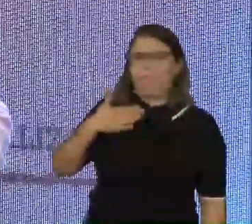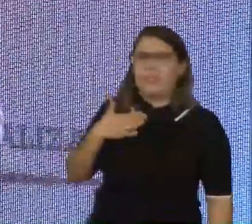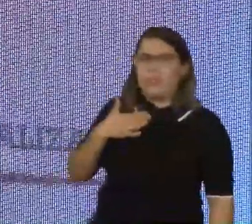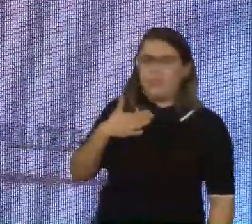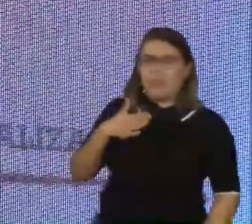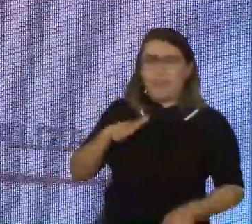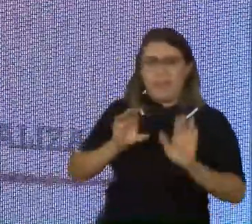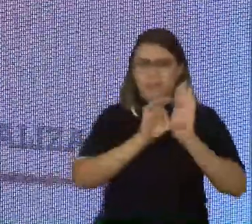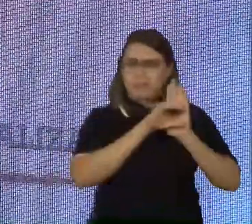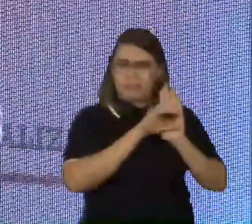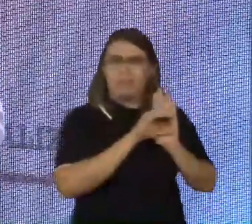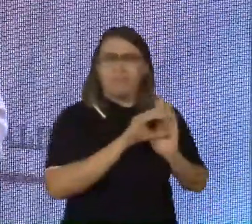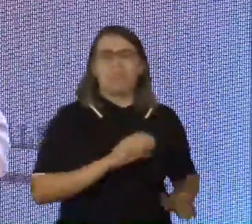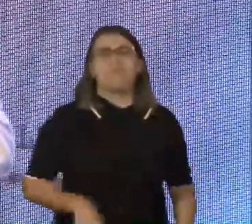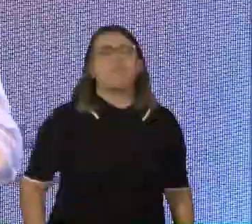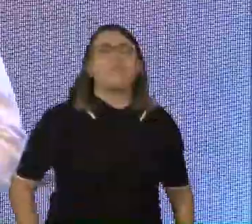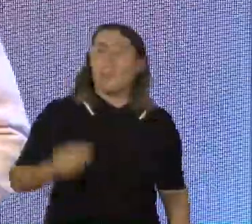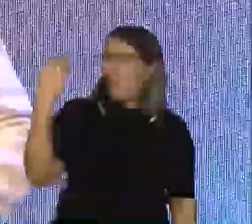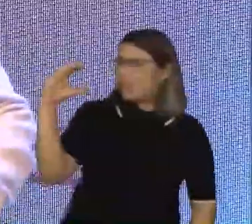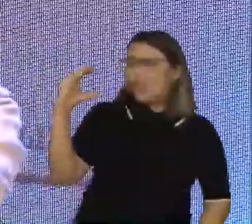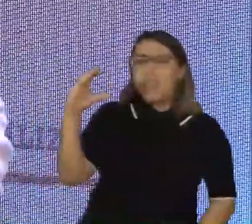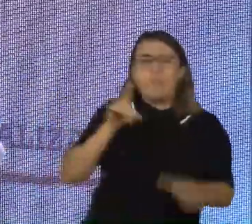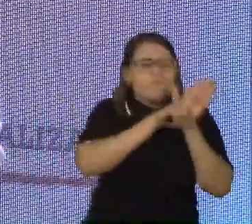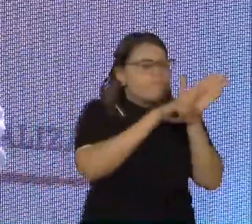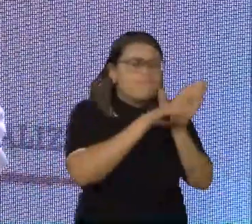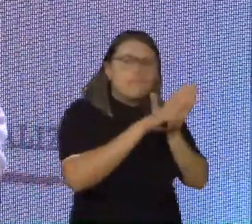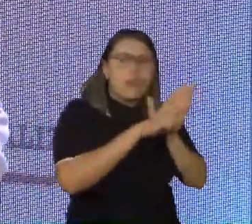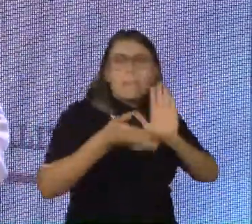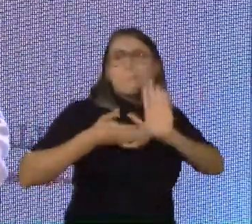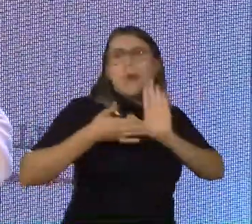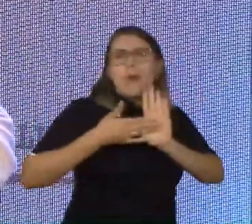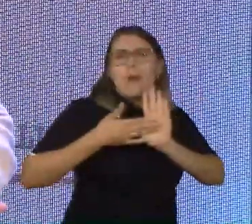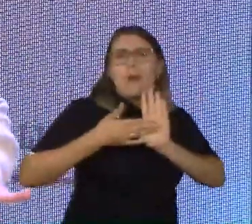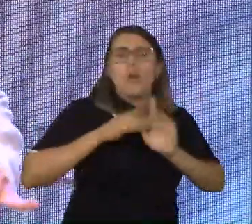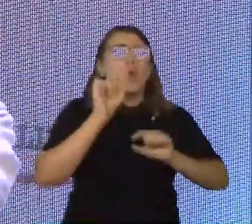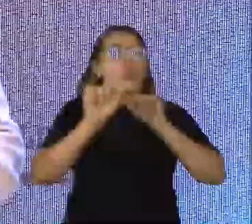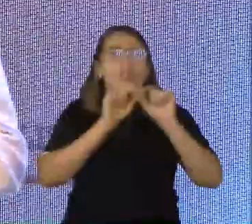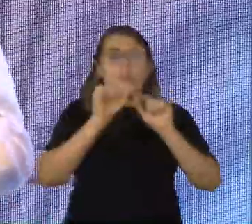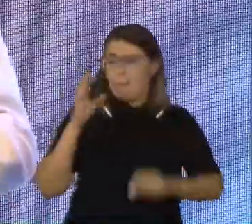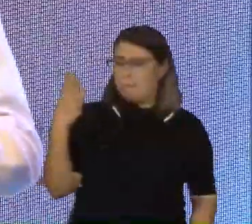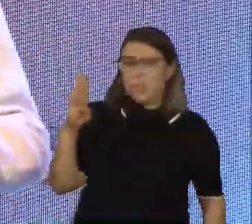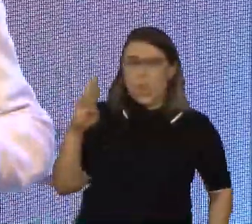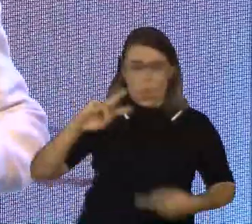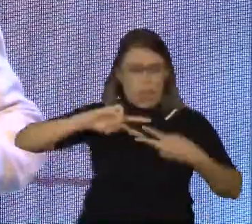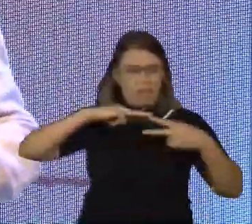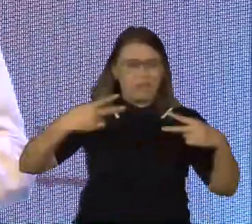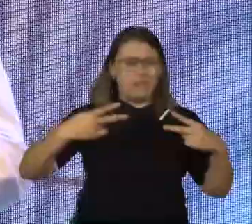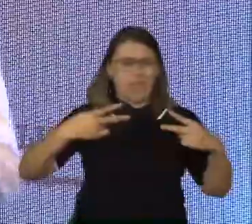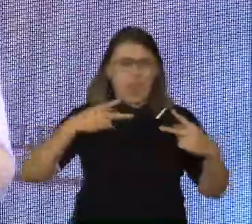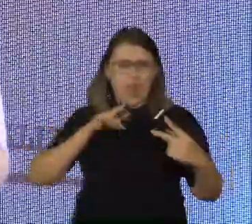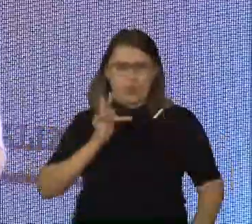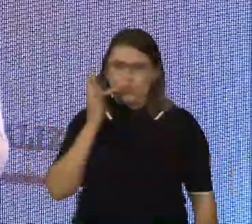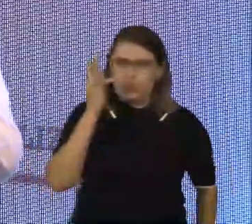a ciência. A ciência que durante muito tempo nos ensinou que a biologia era o nosso futuro. E